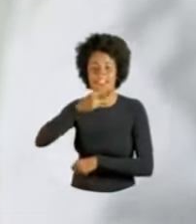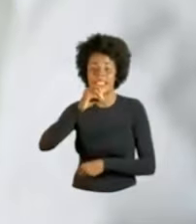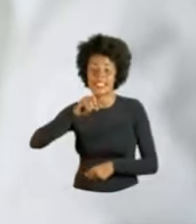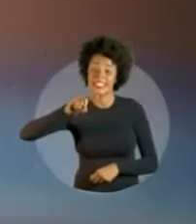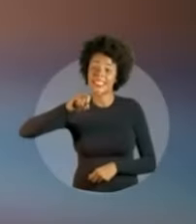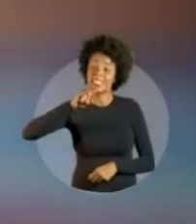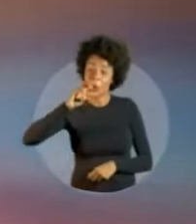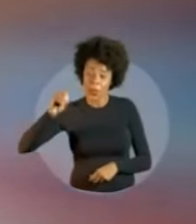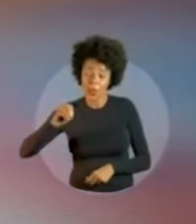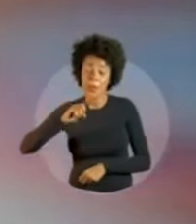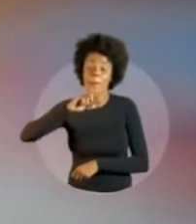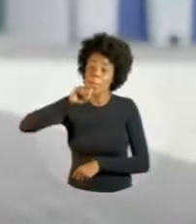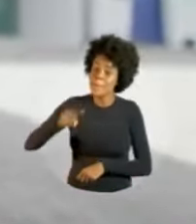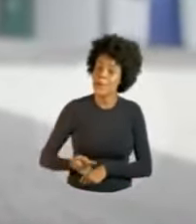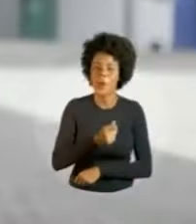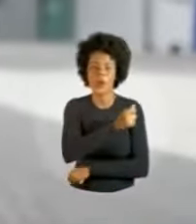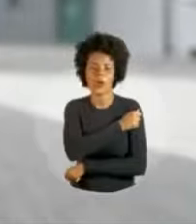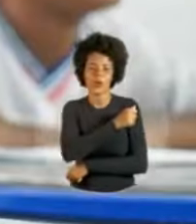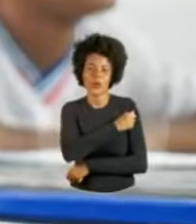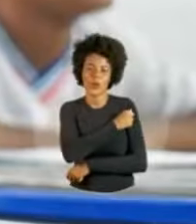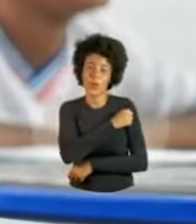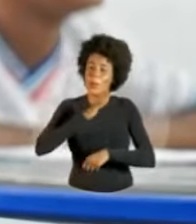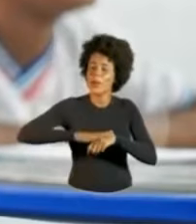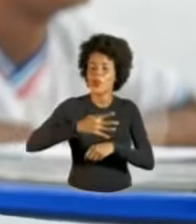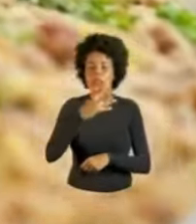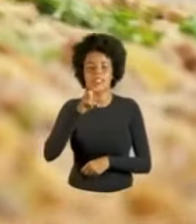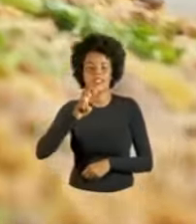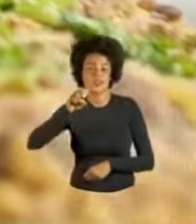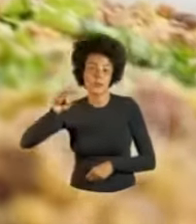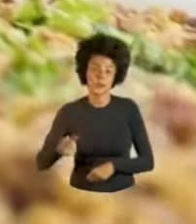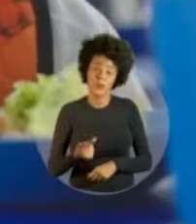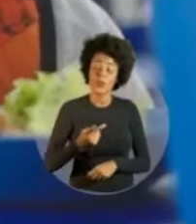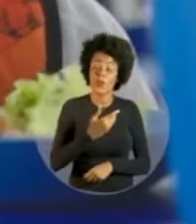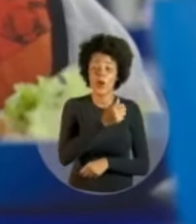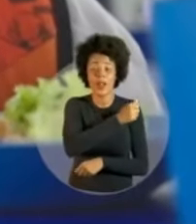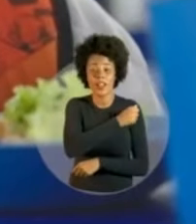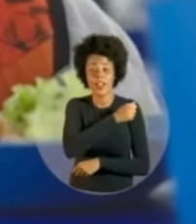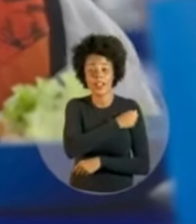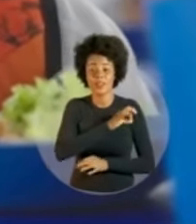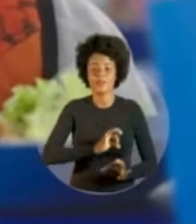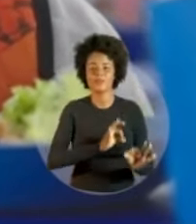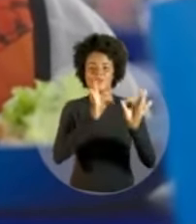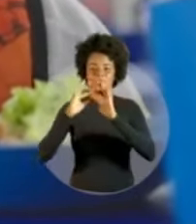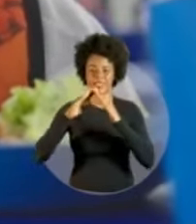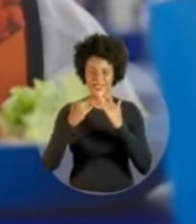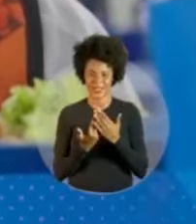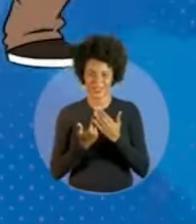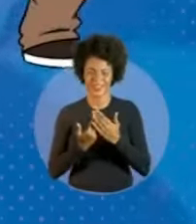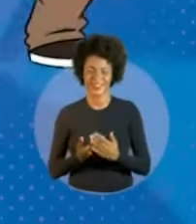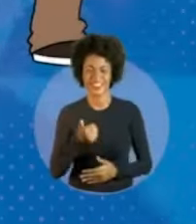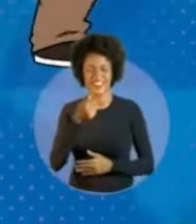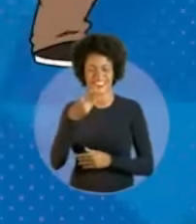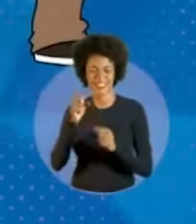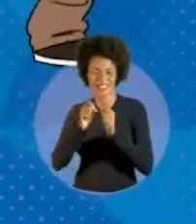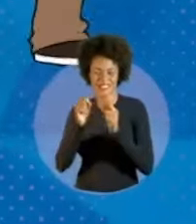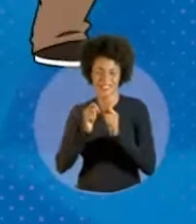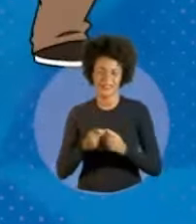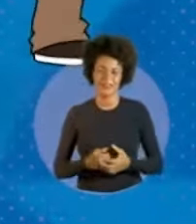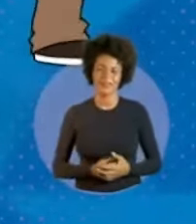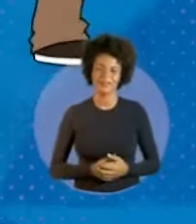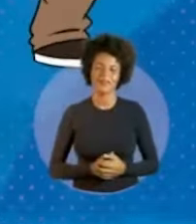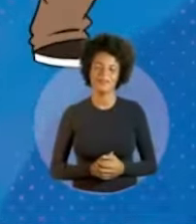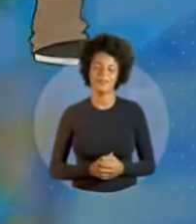350 mil alunos. Mais de 45 mil estudantes nas escolas em tempo integral. Foi o 13 que fez.